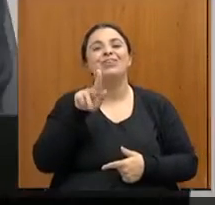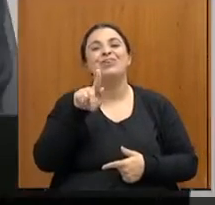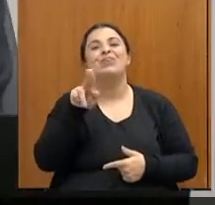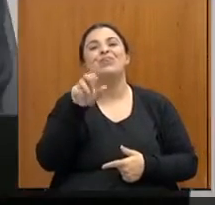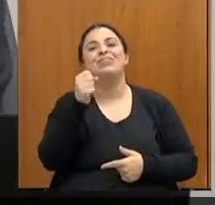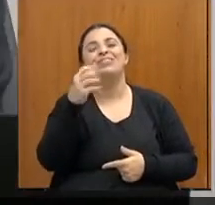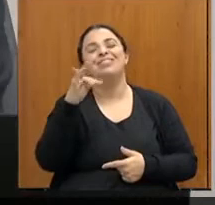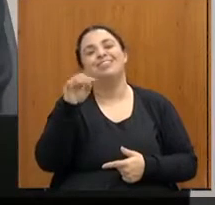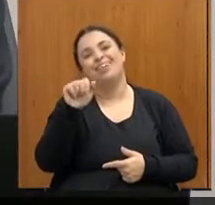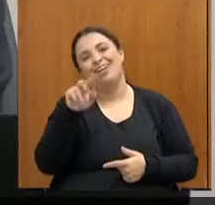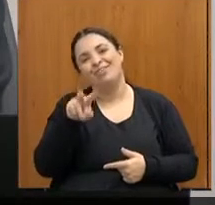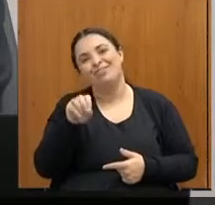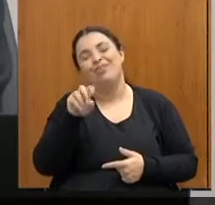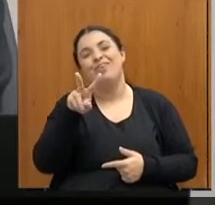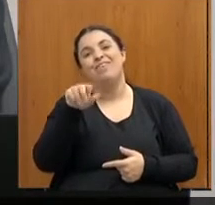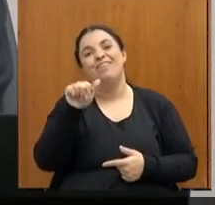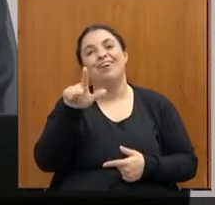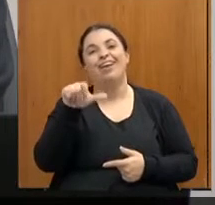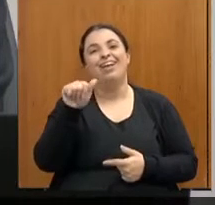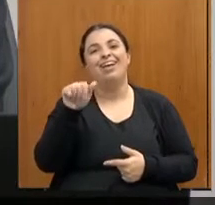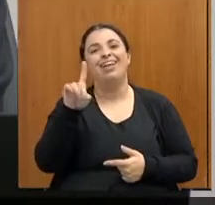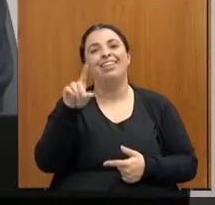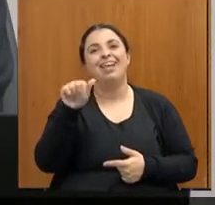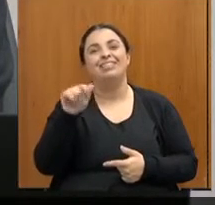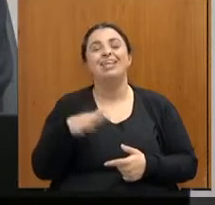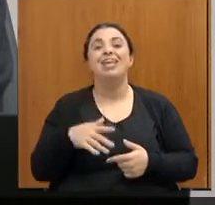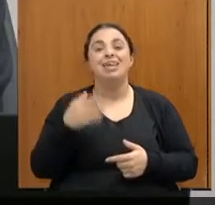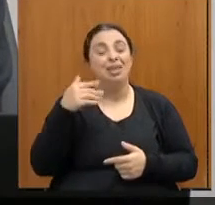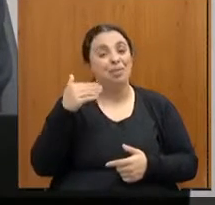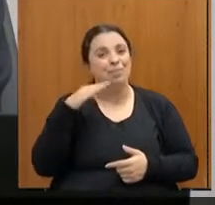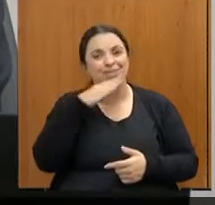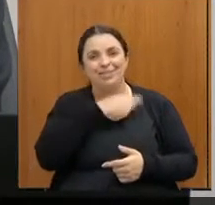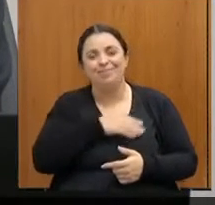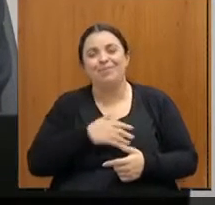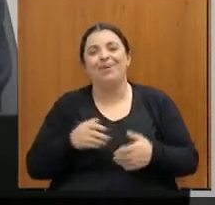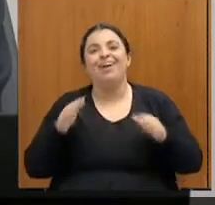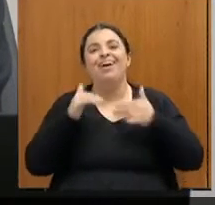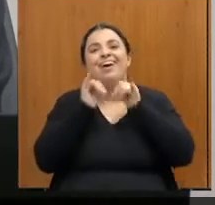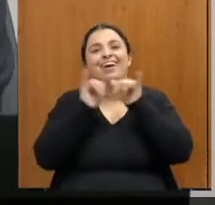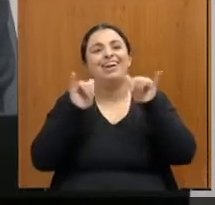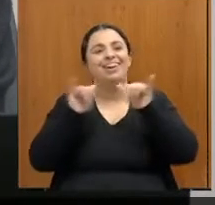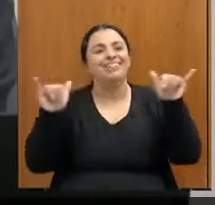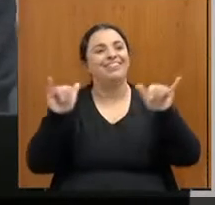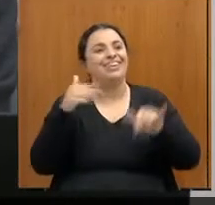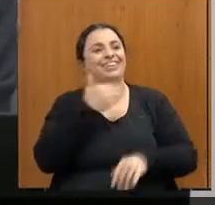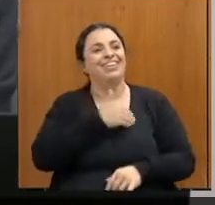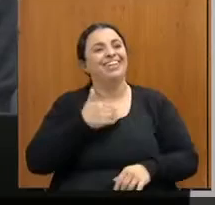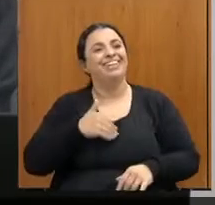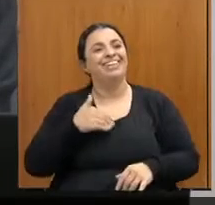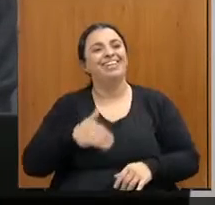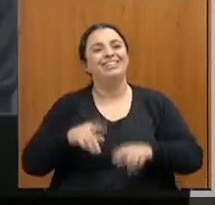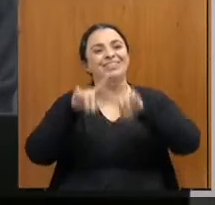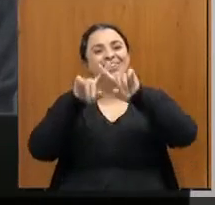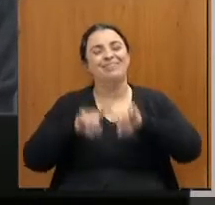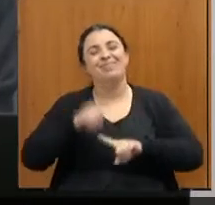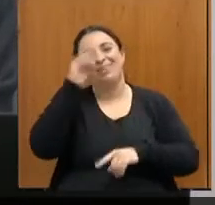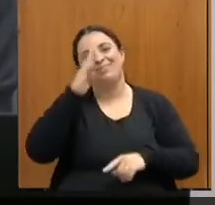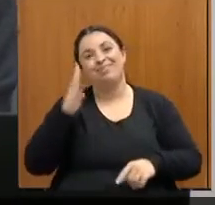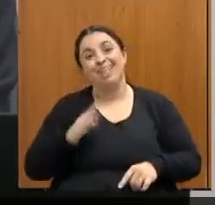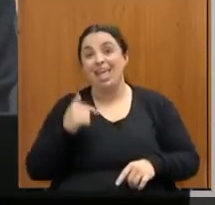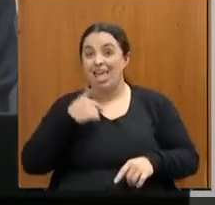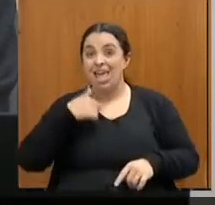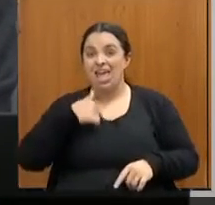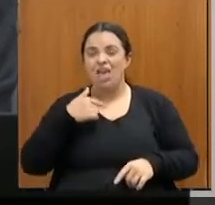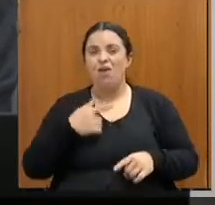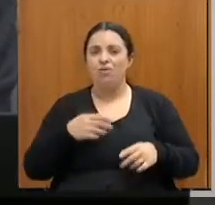tem aí percebido a campanha bem patética do Atlético na no Campeonato Brasileiro eu que sou atleticano esperava